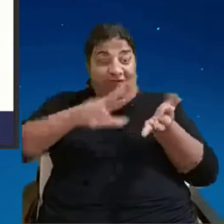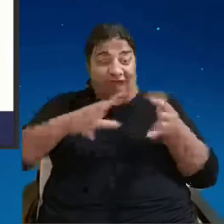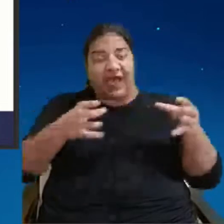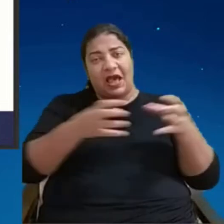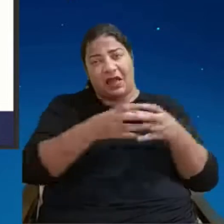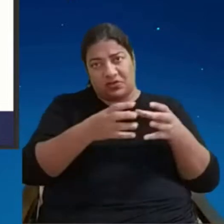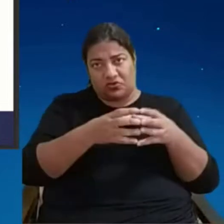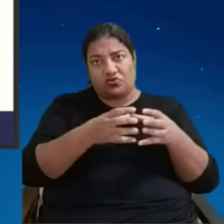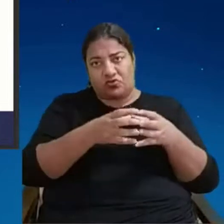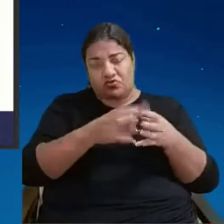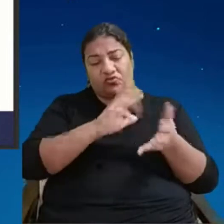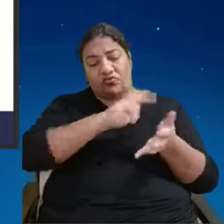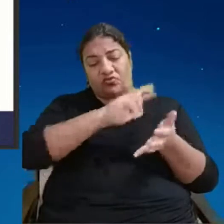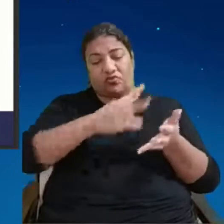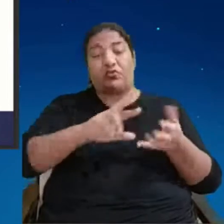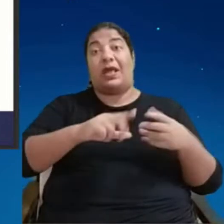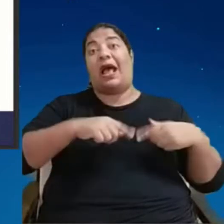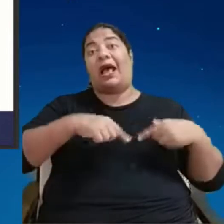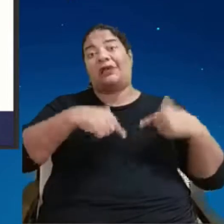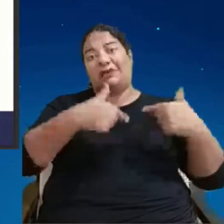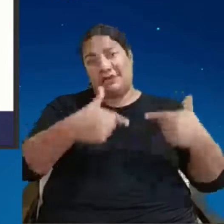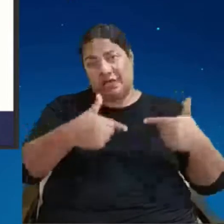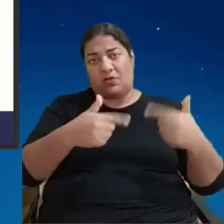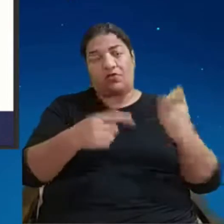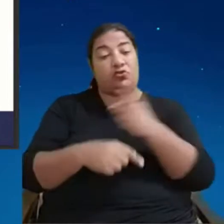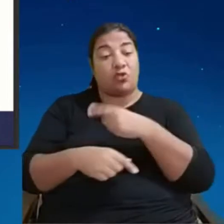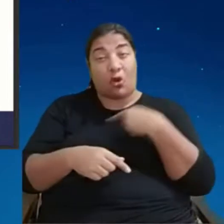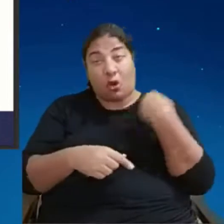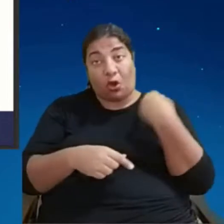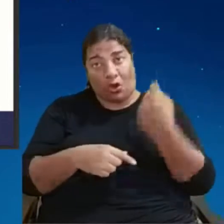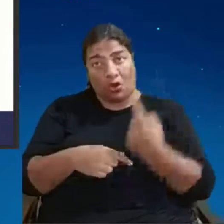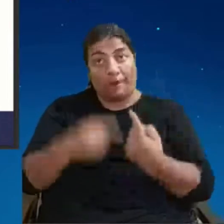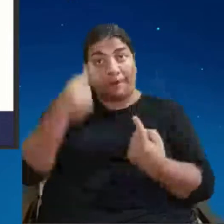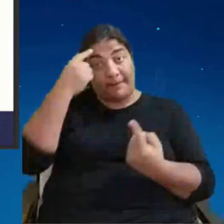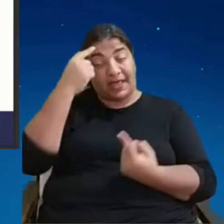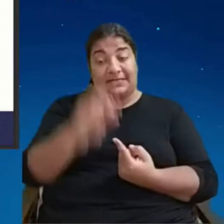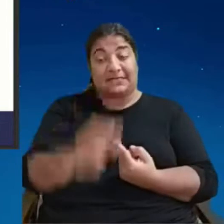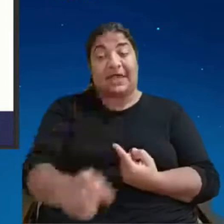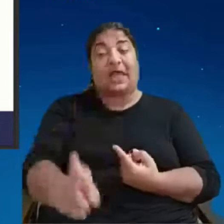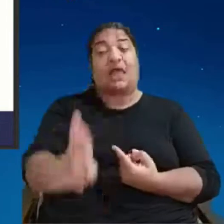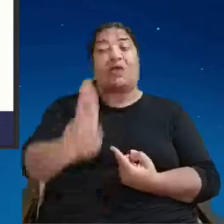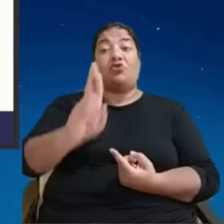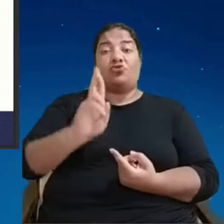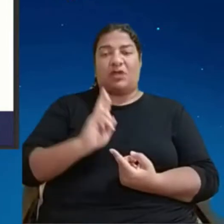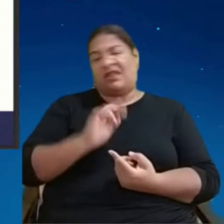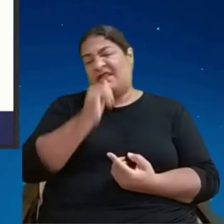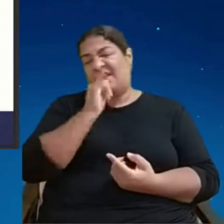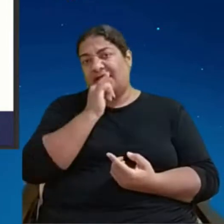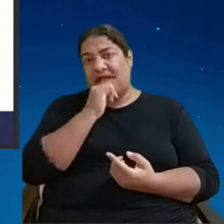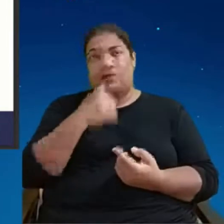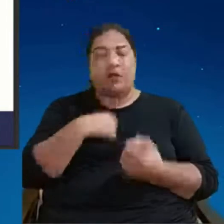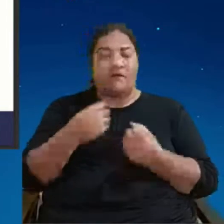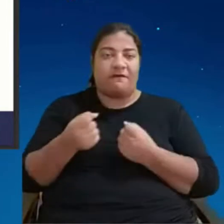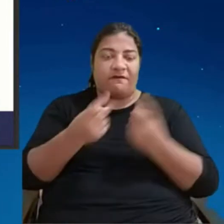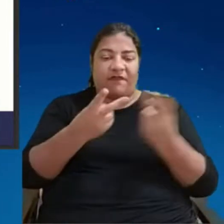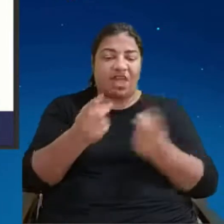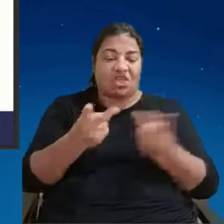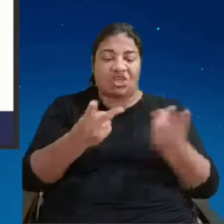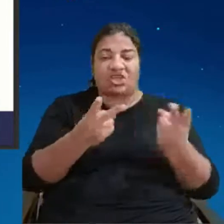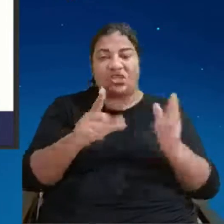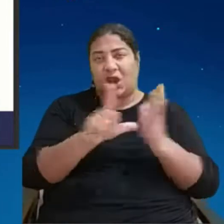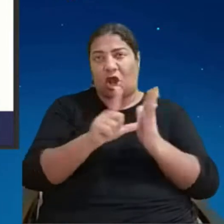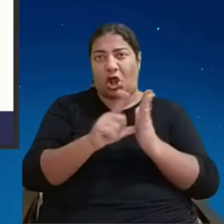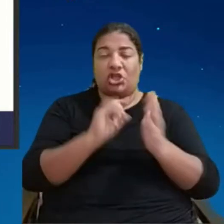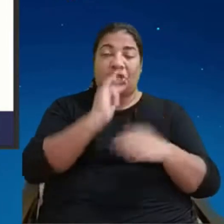conjunto, do nosso conjunto de resultados. Eles fazem parte, né? Uma venda pelo e-commerce, uma venda qualquer que